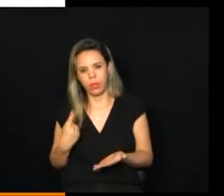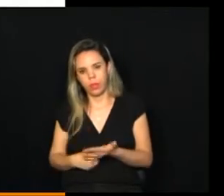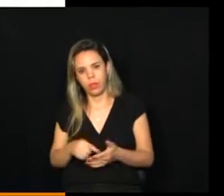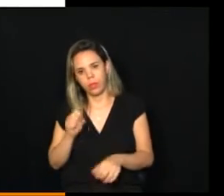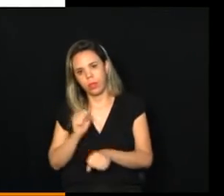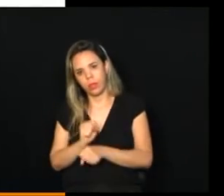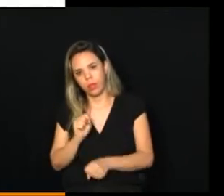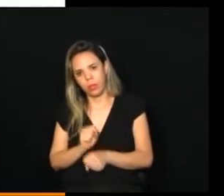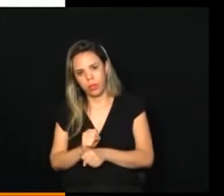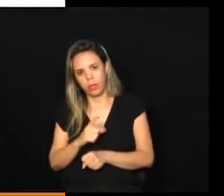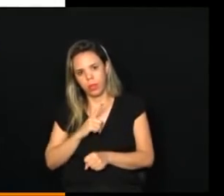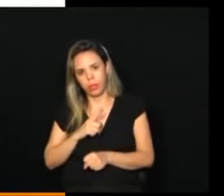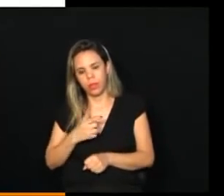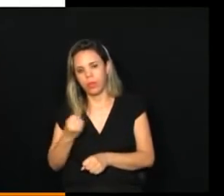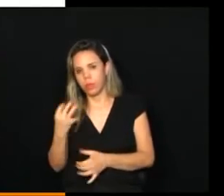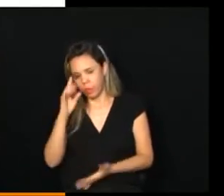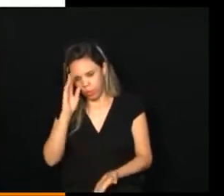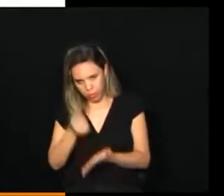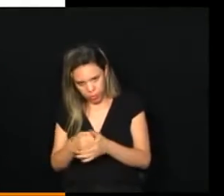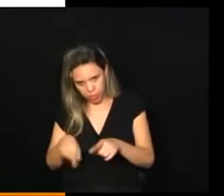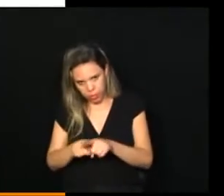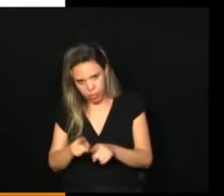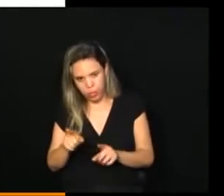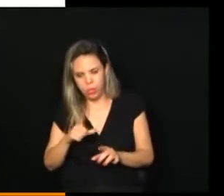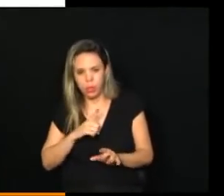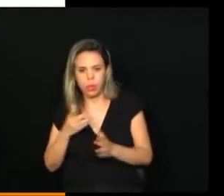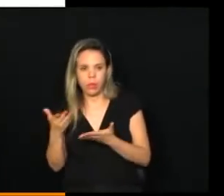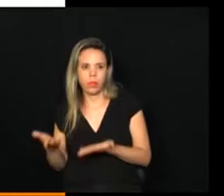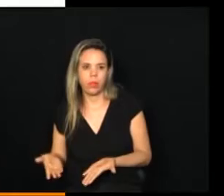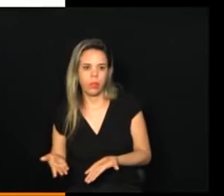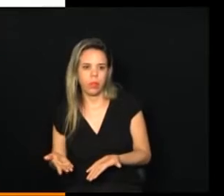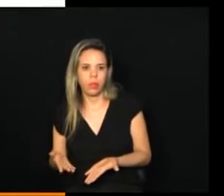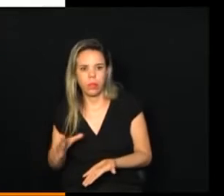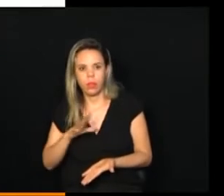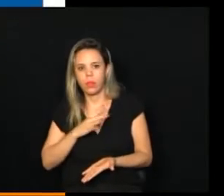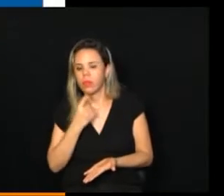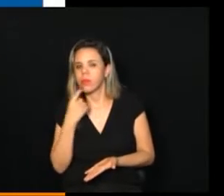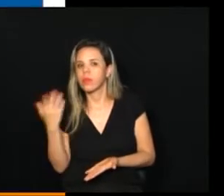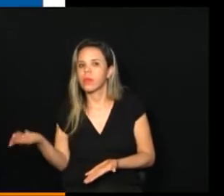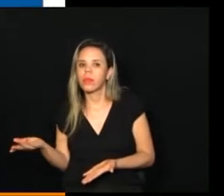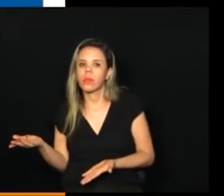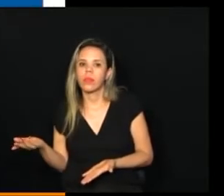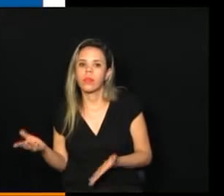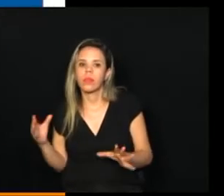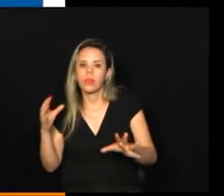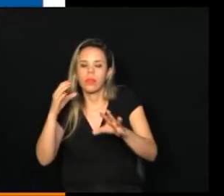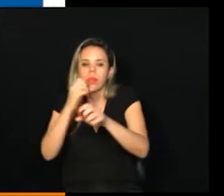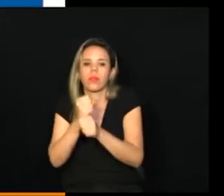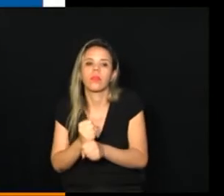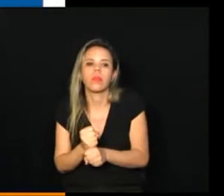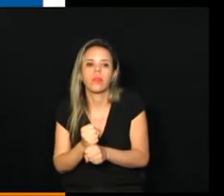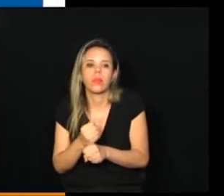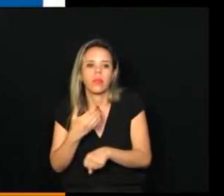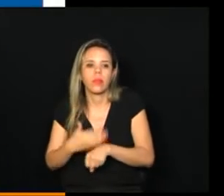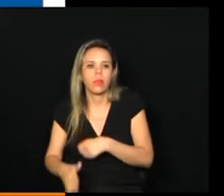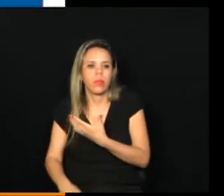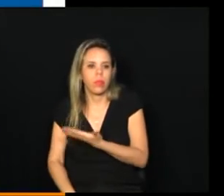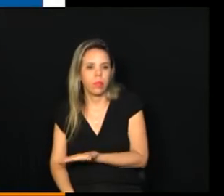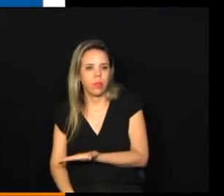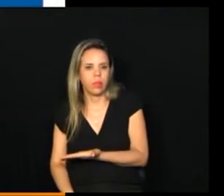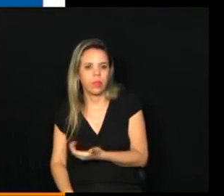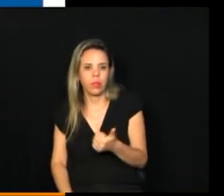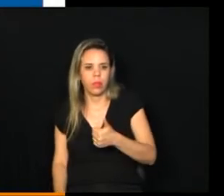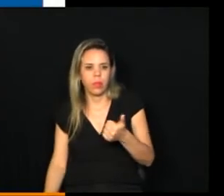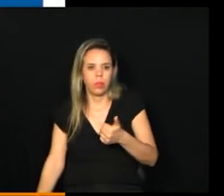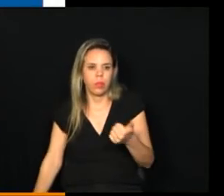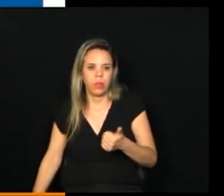agendamento, você já tem a dose garantida. E a gente tem aqui na cidade de Campinas o total de vacinas aplicadas. Com a